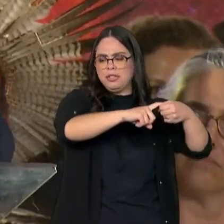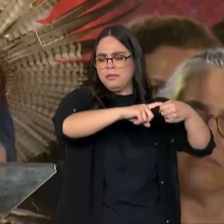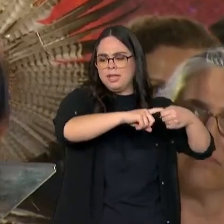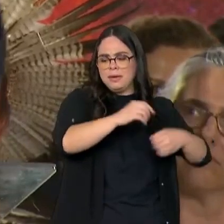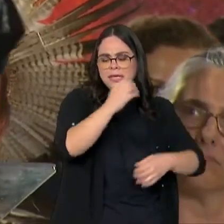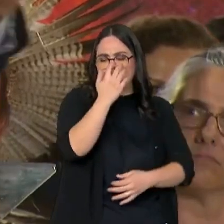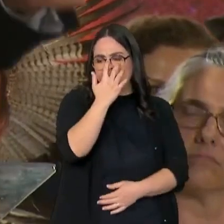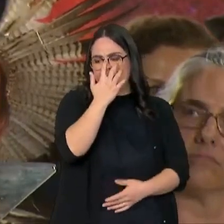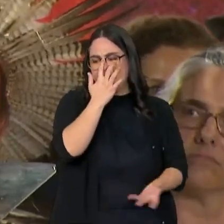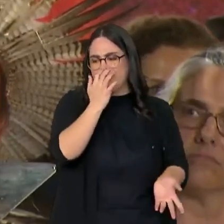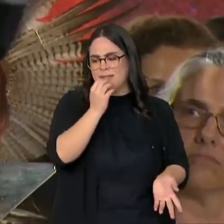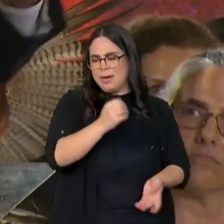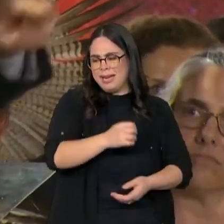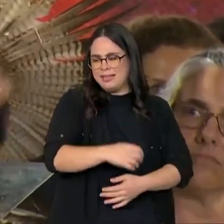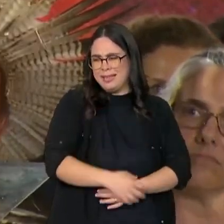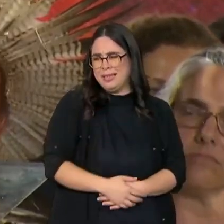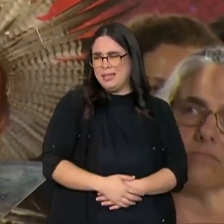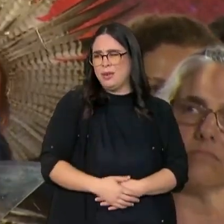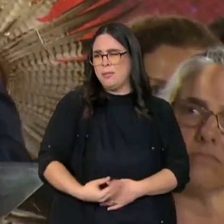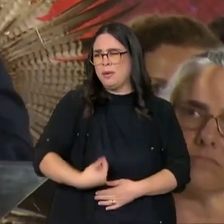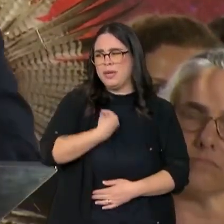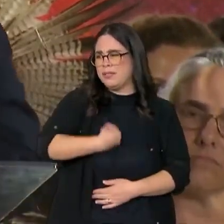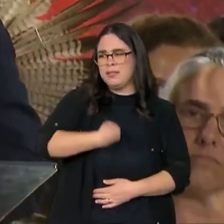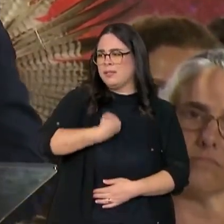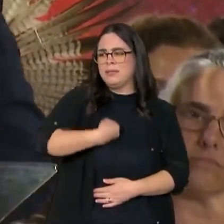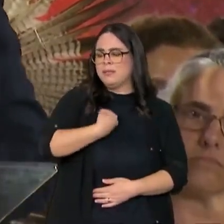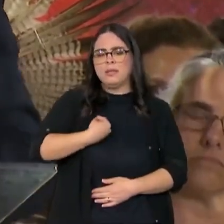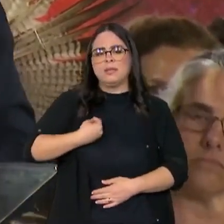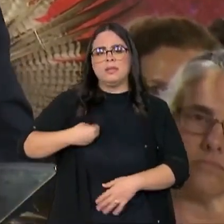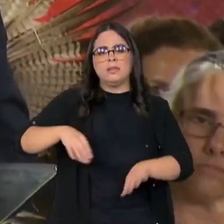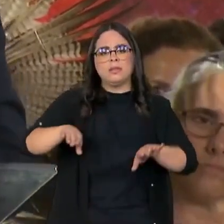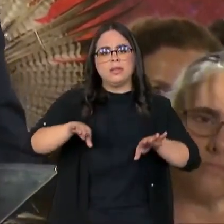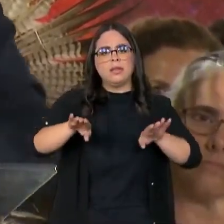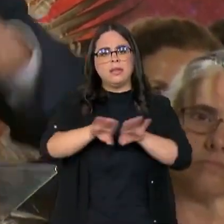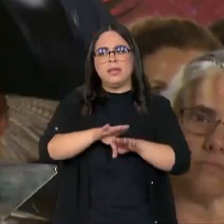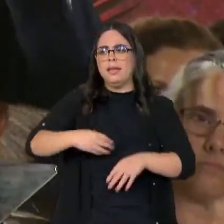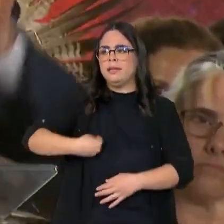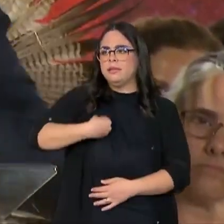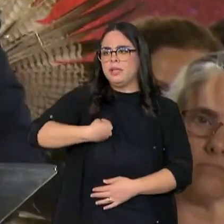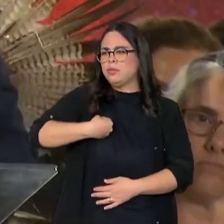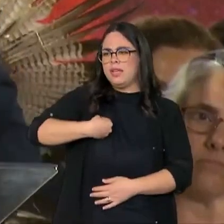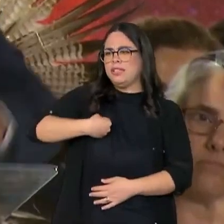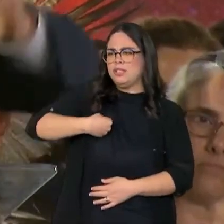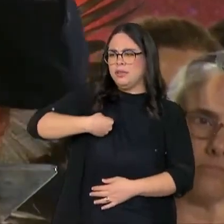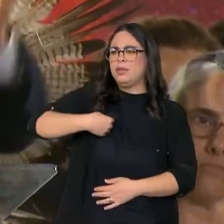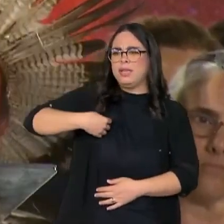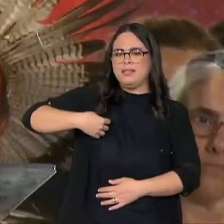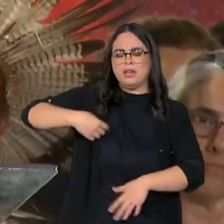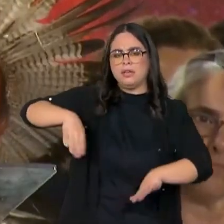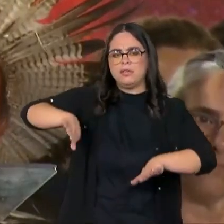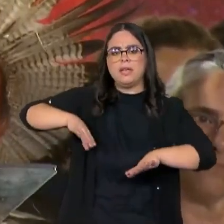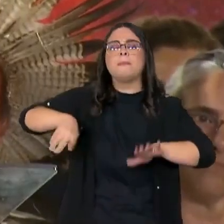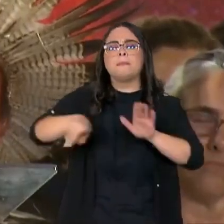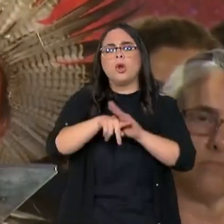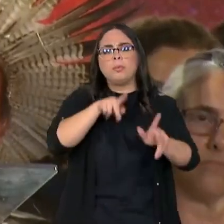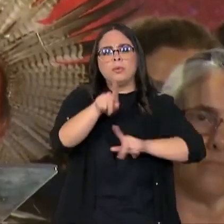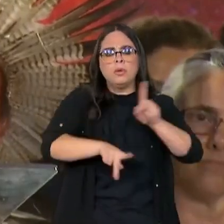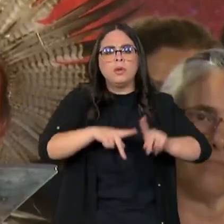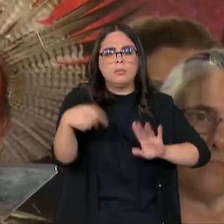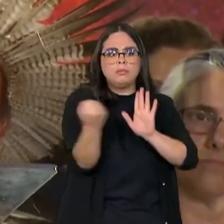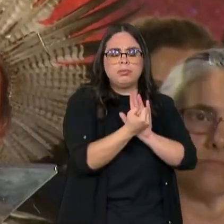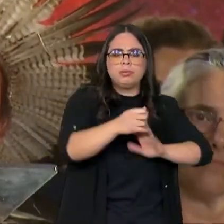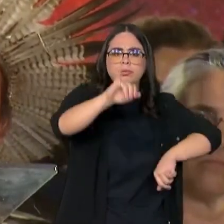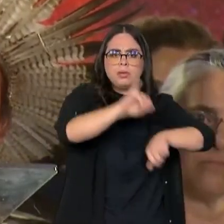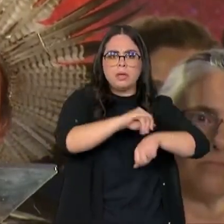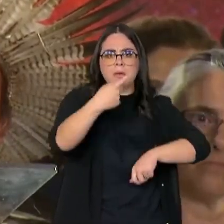lá são gente que trabalha, os donos, quem sabe, estejam morando em outro lugar do mundo ou, quem sabe, numa capital